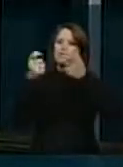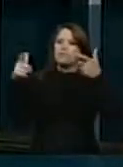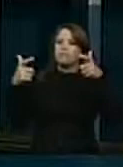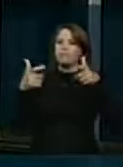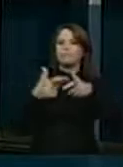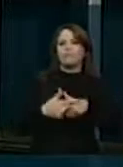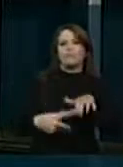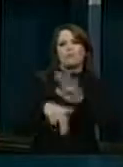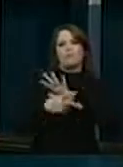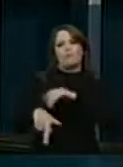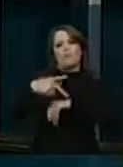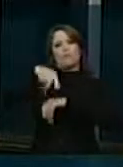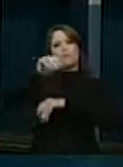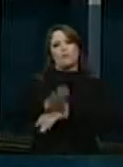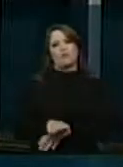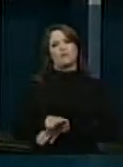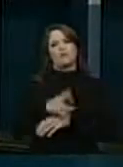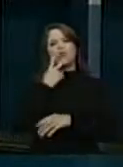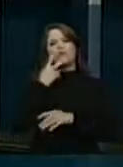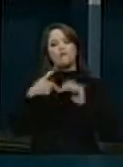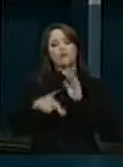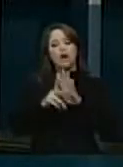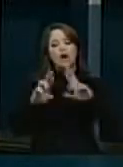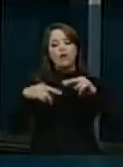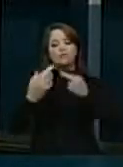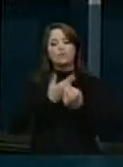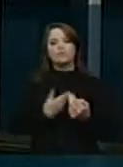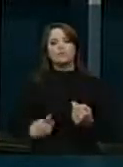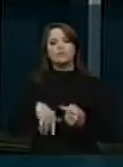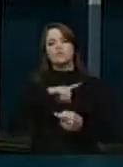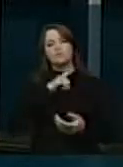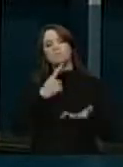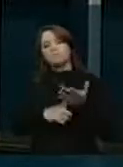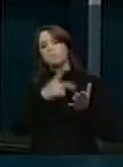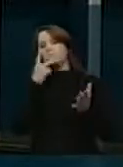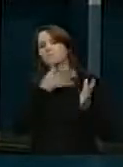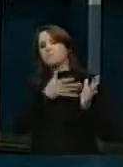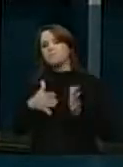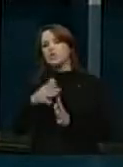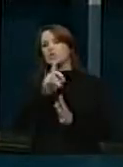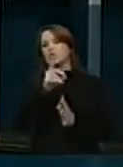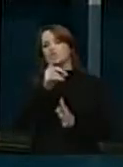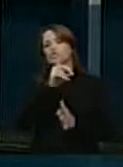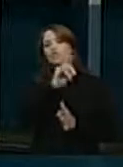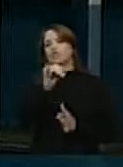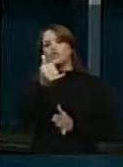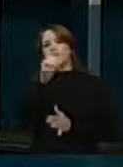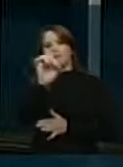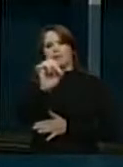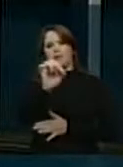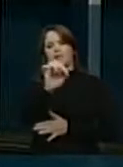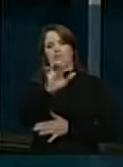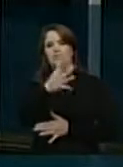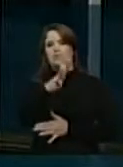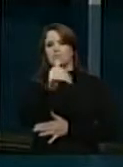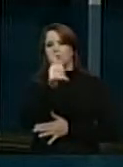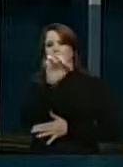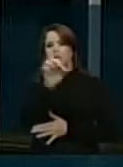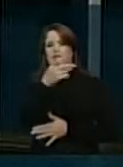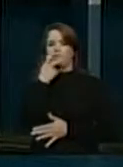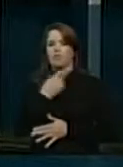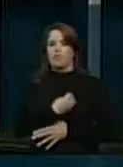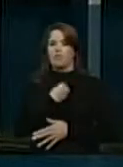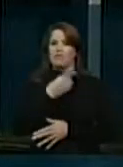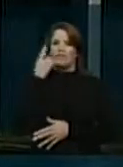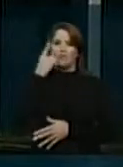desindustrialização no país. Essa audiência pública, estamos com uma previsão de fazer no dia 10, o deputado Augusto Coutinho, que está